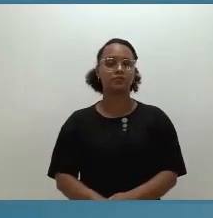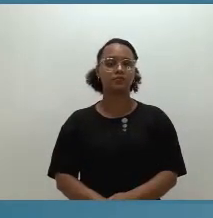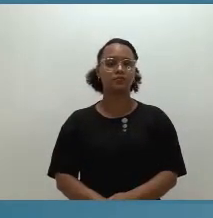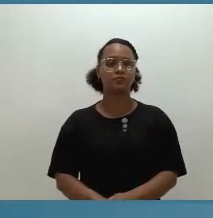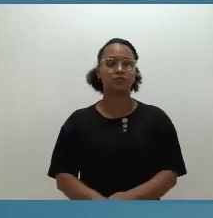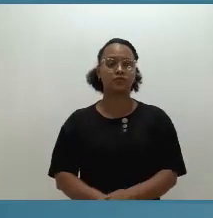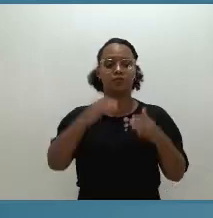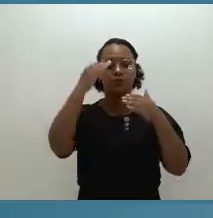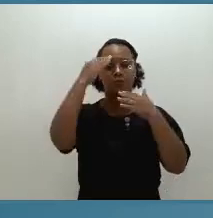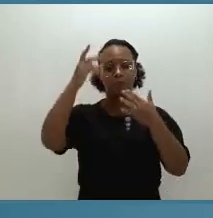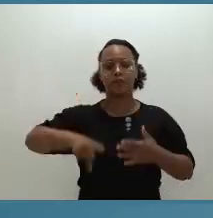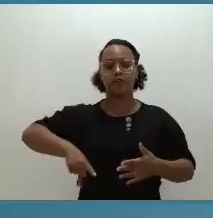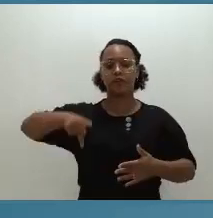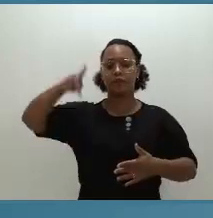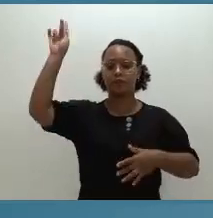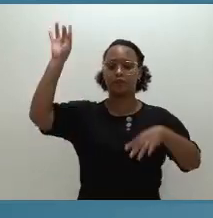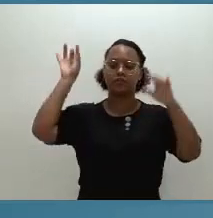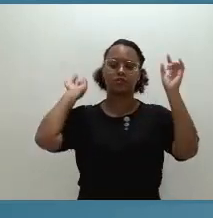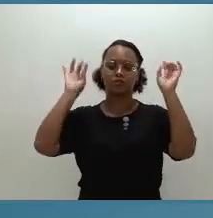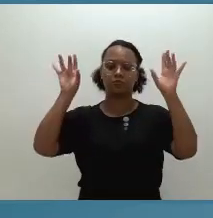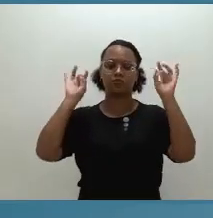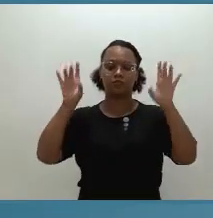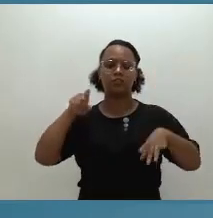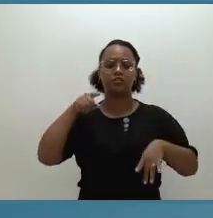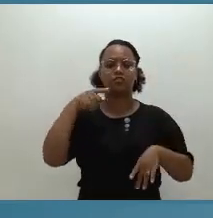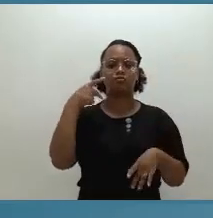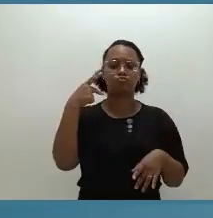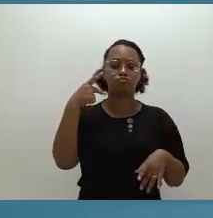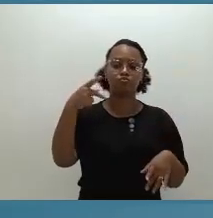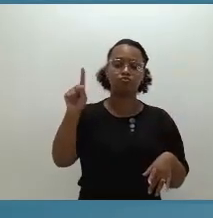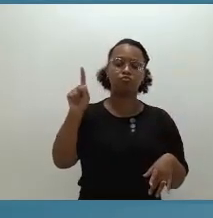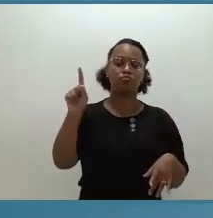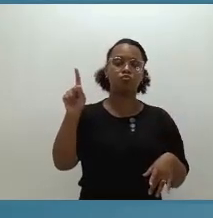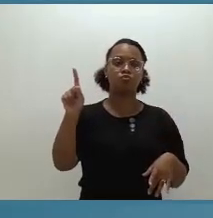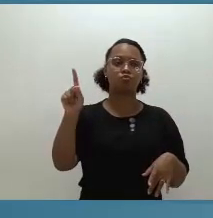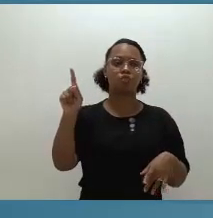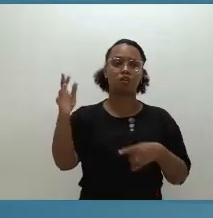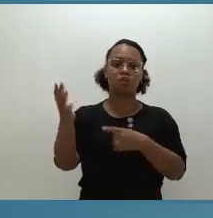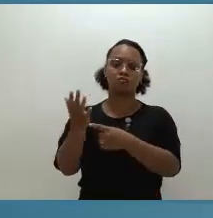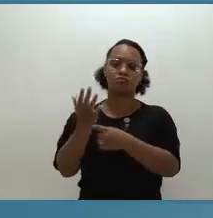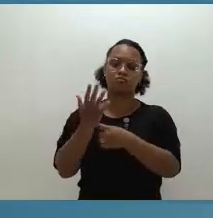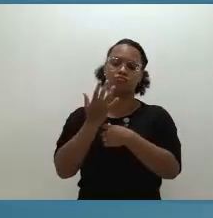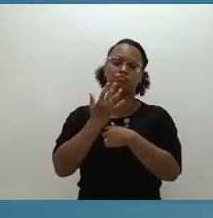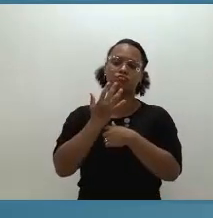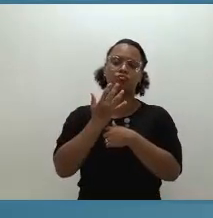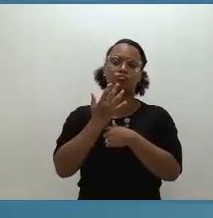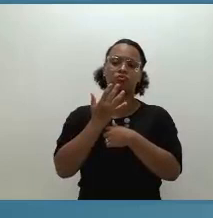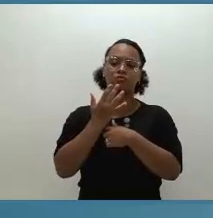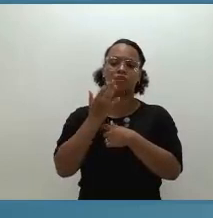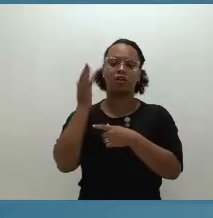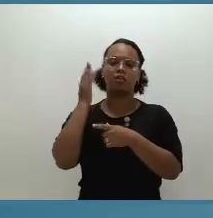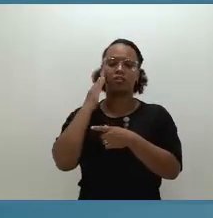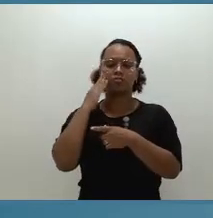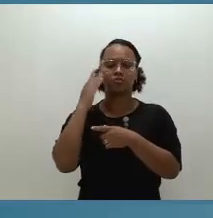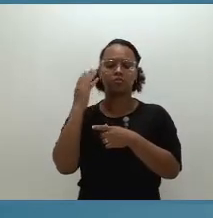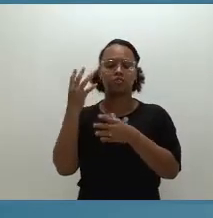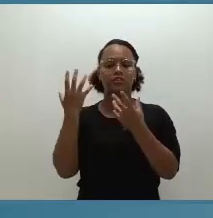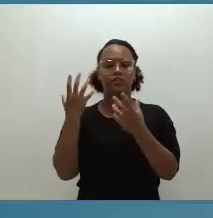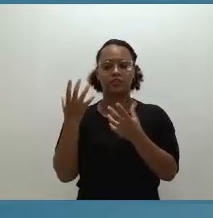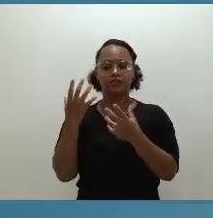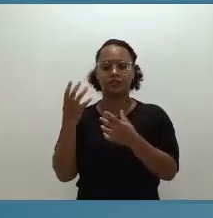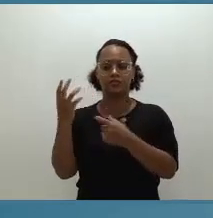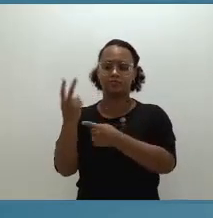pela sua torcida que a senhora teve.